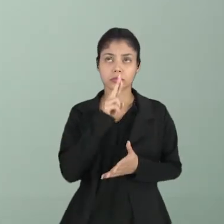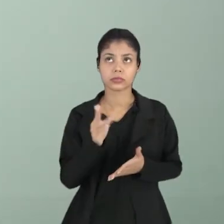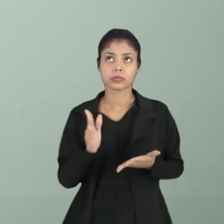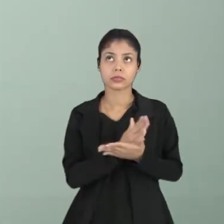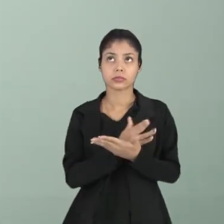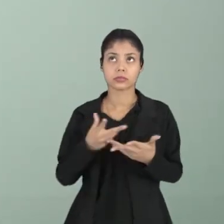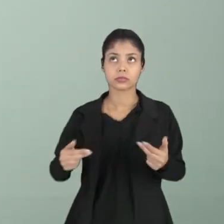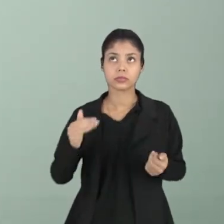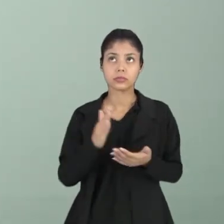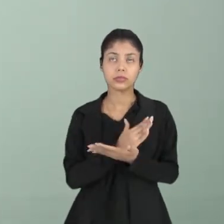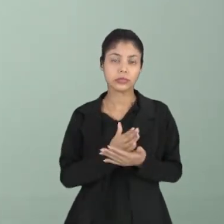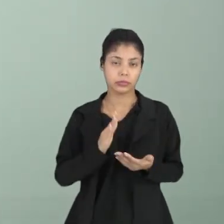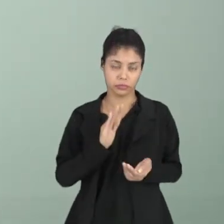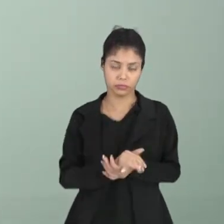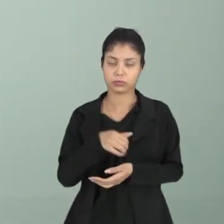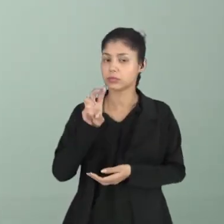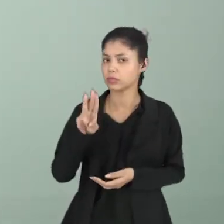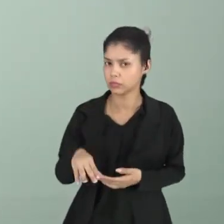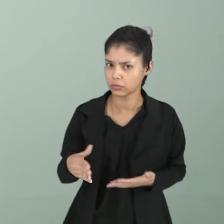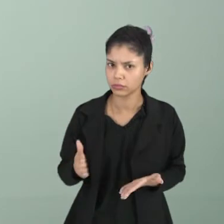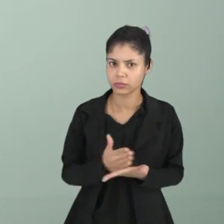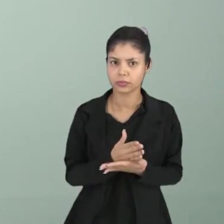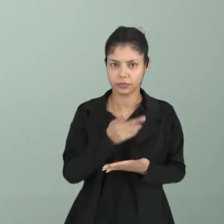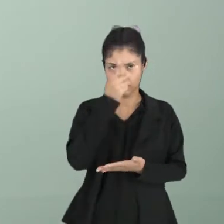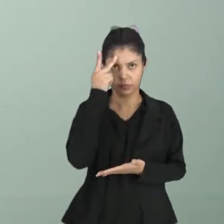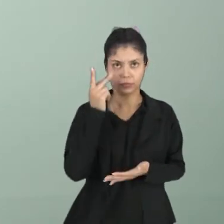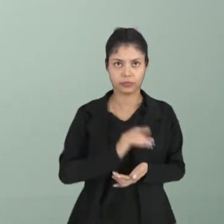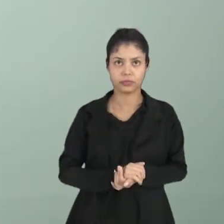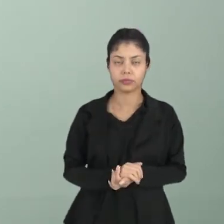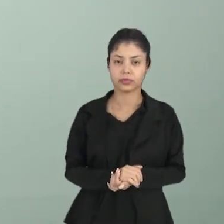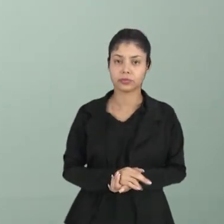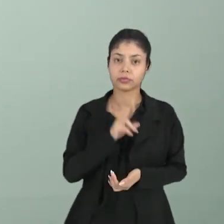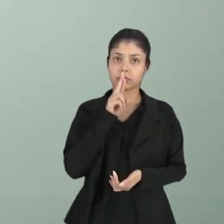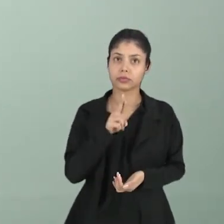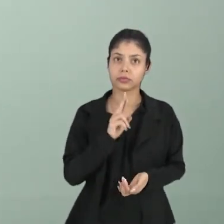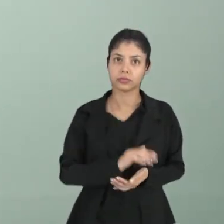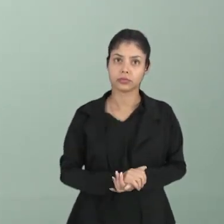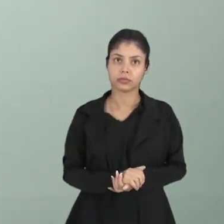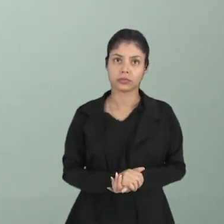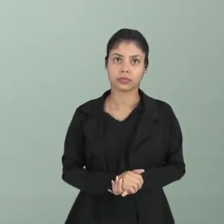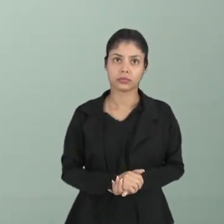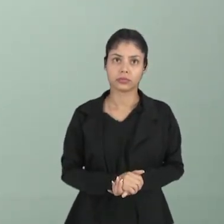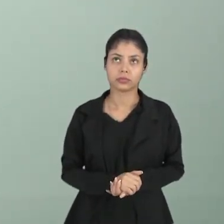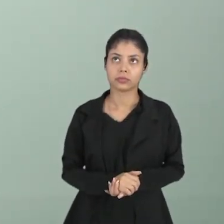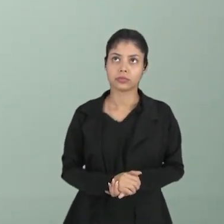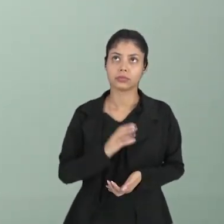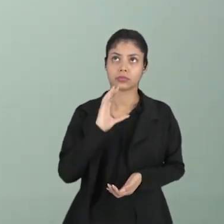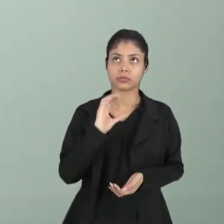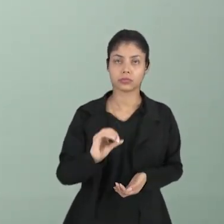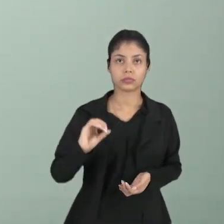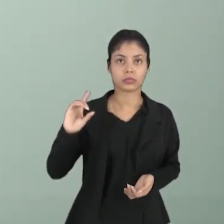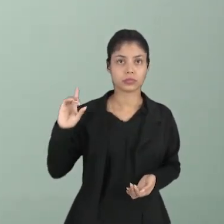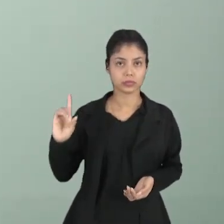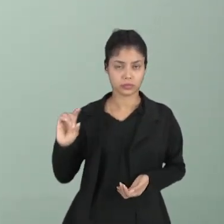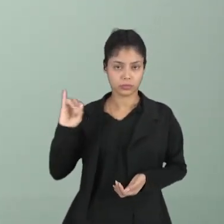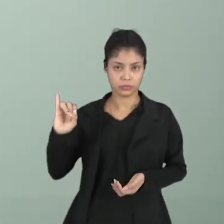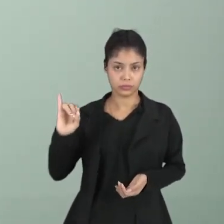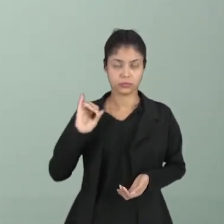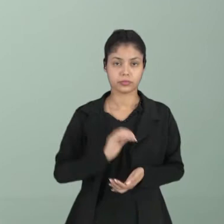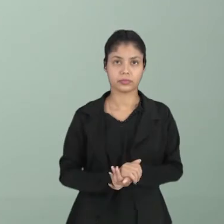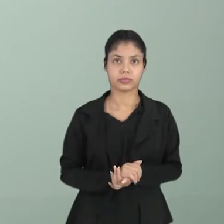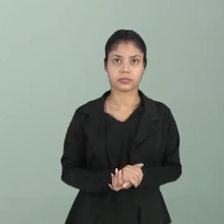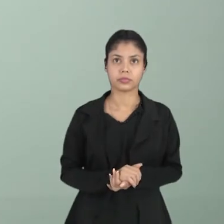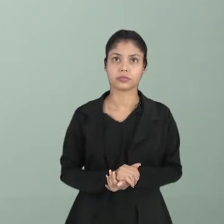responde, responde algo a alguém. Respondi às questões, que seria aí o meu objeto